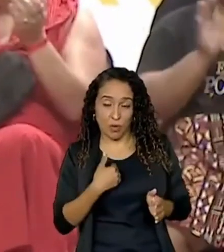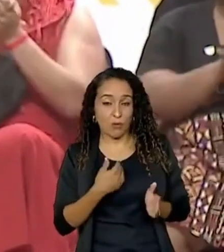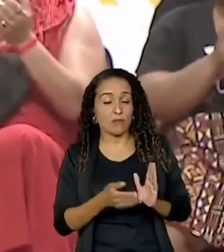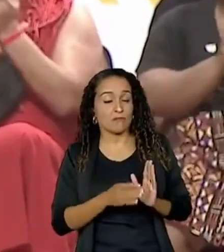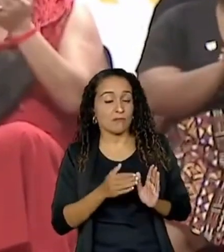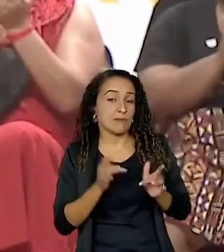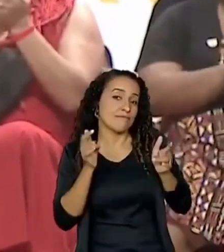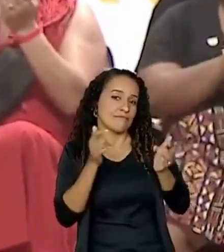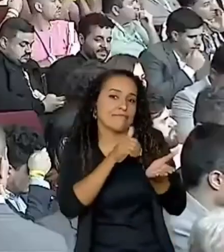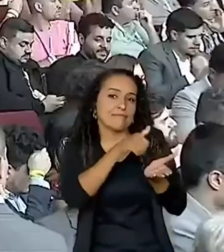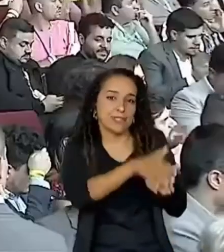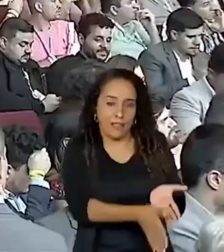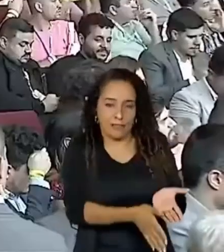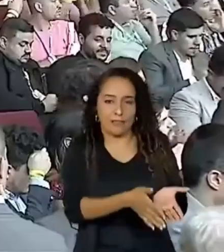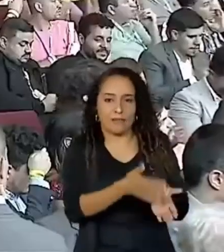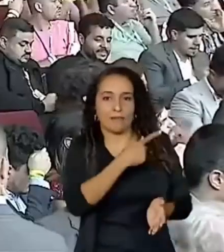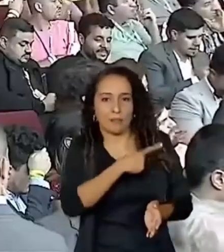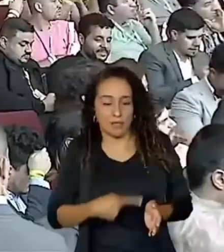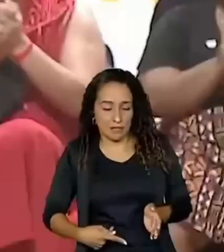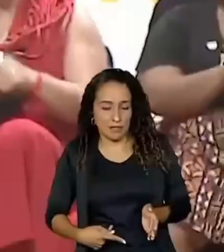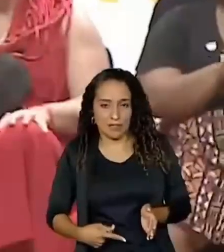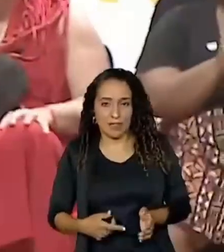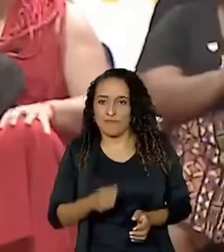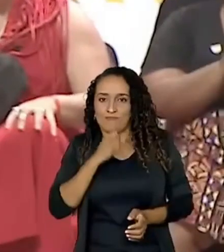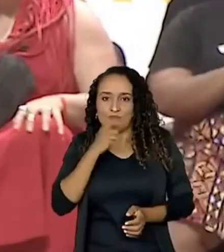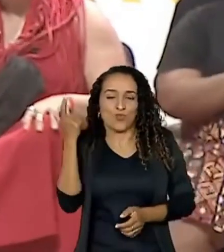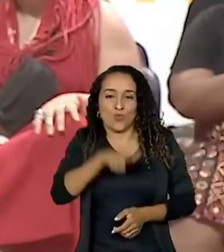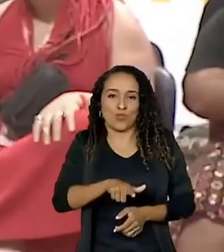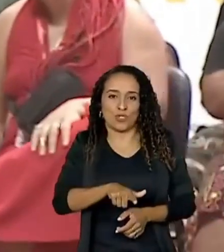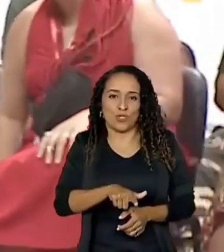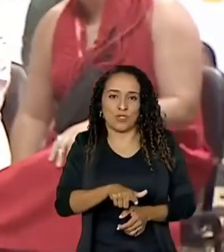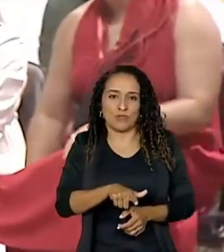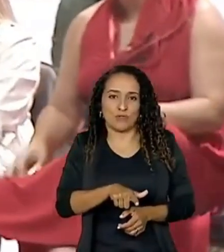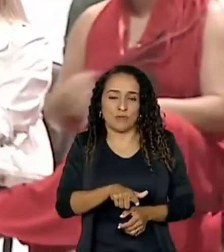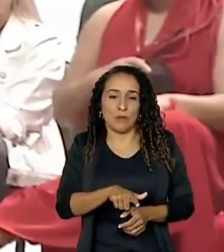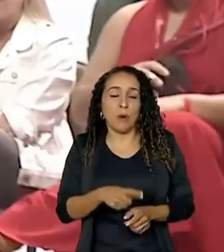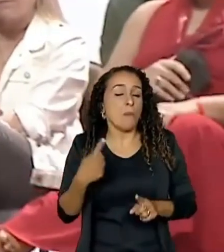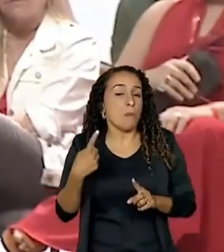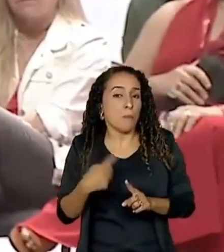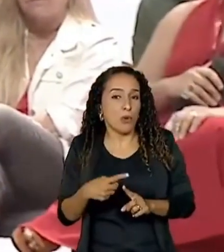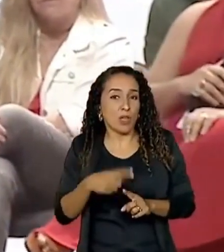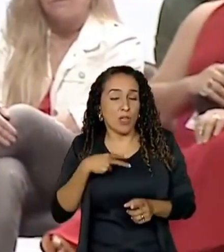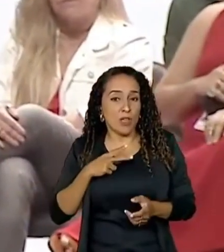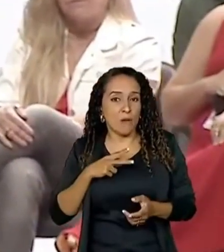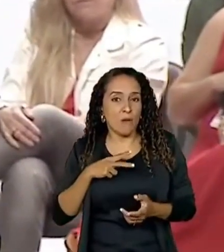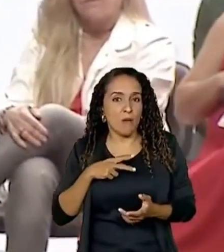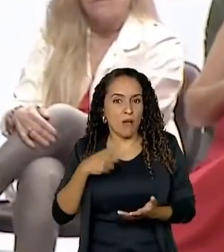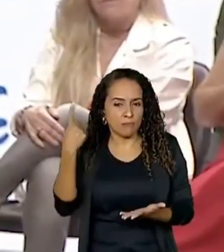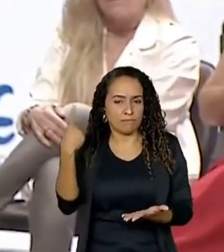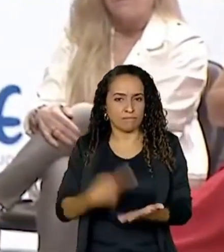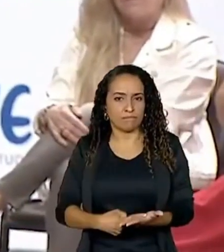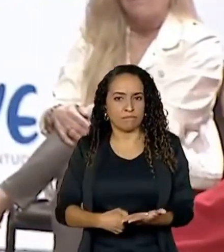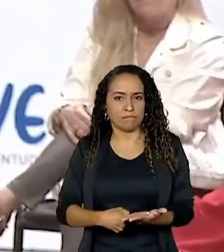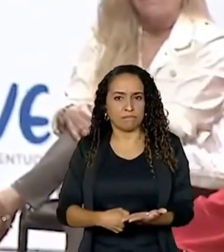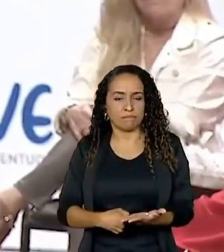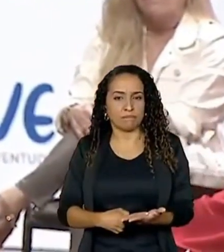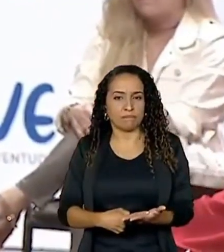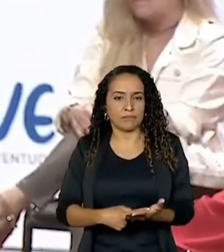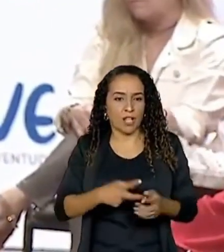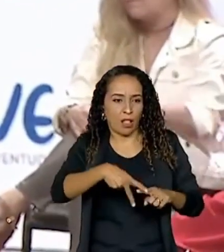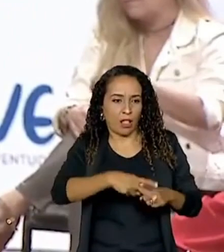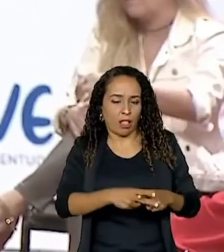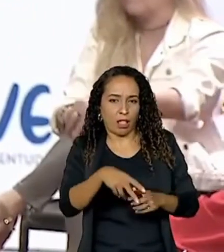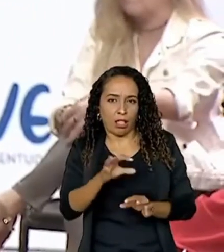República. Ainda não conseguimos, porque eu assumi um compromisso de reconstruir